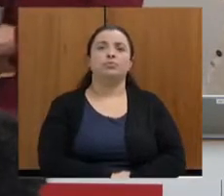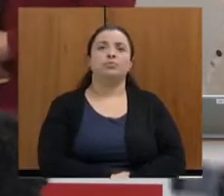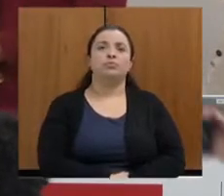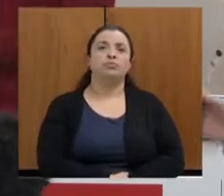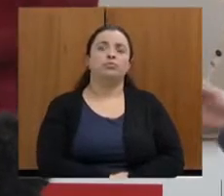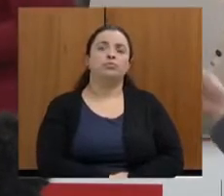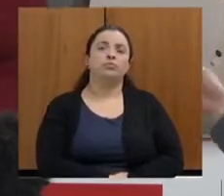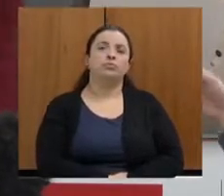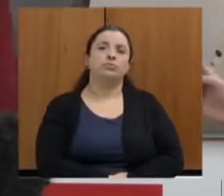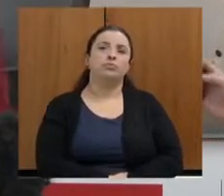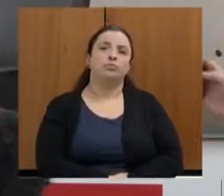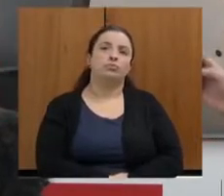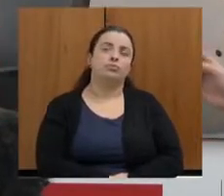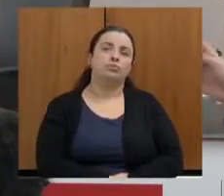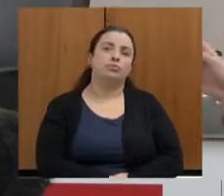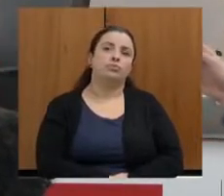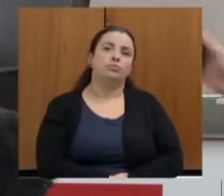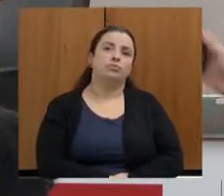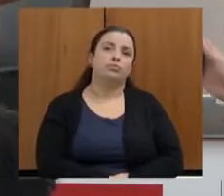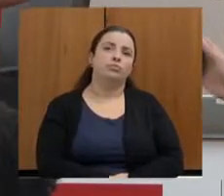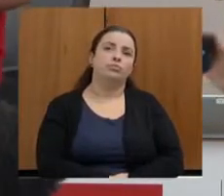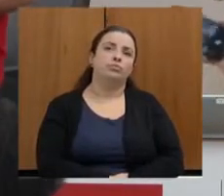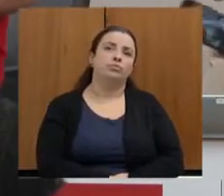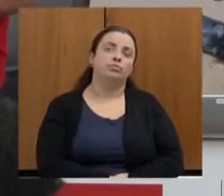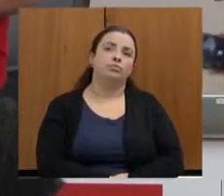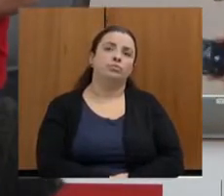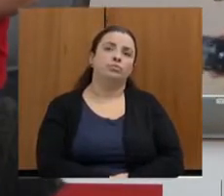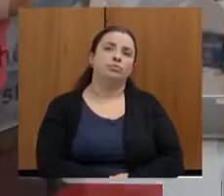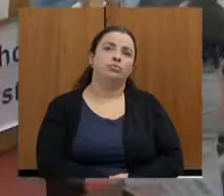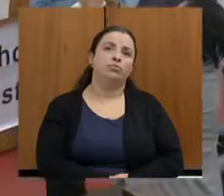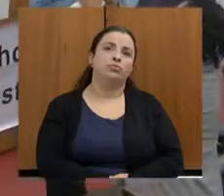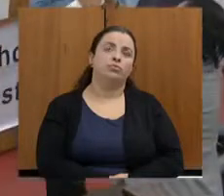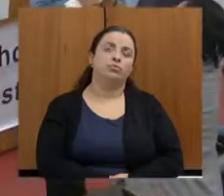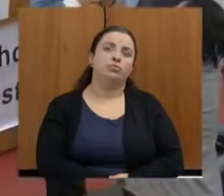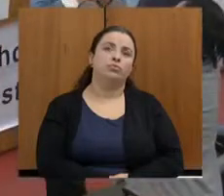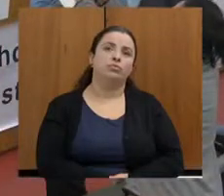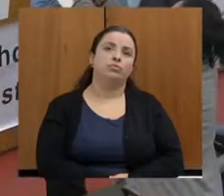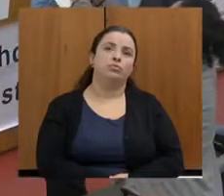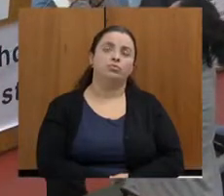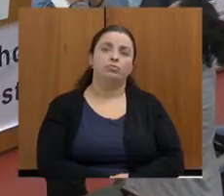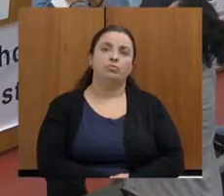e depois aí você e eu entregar o